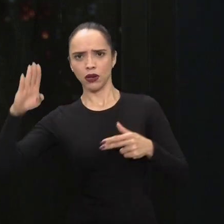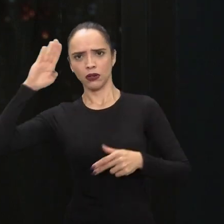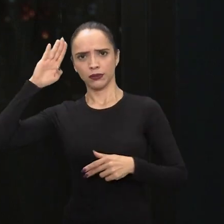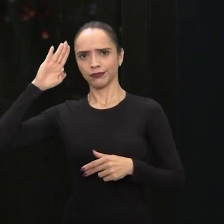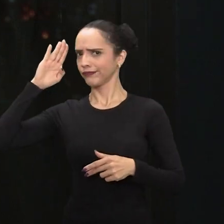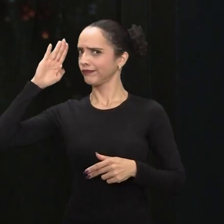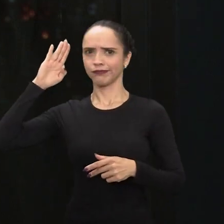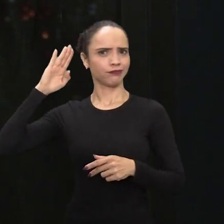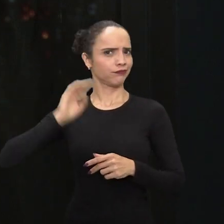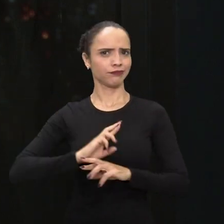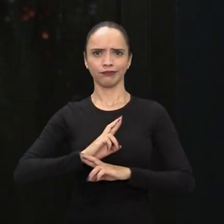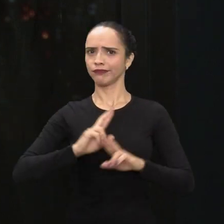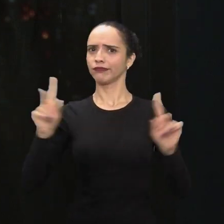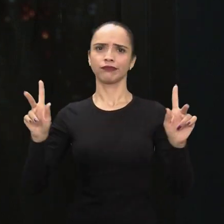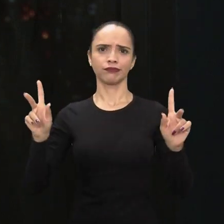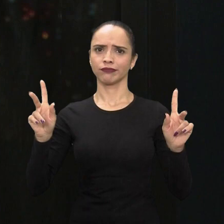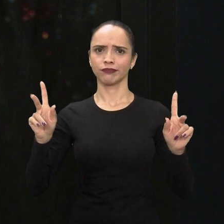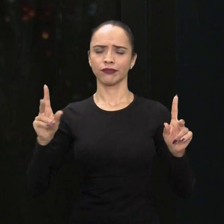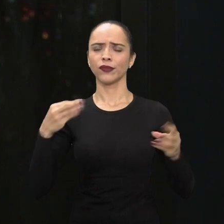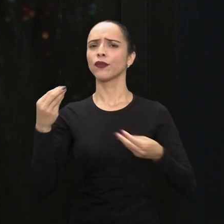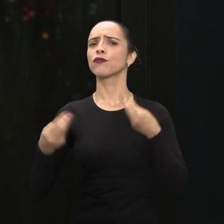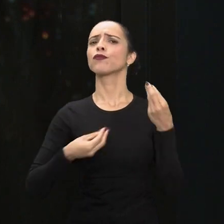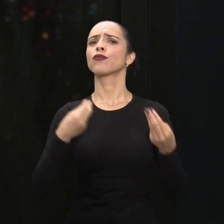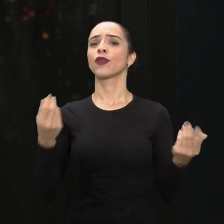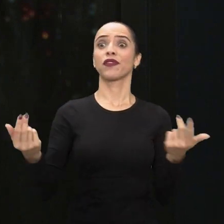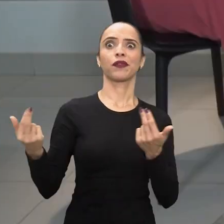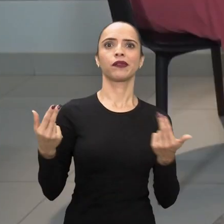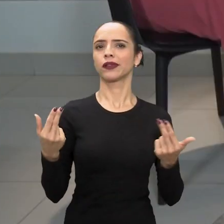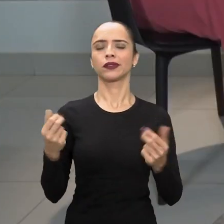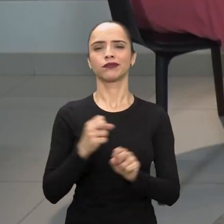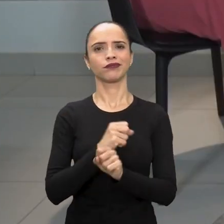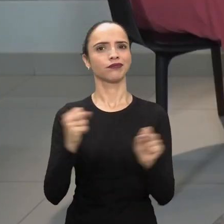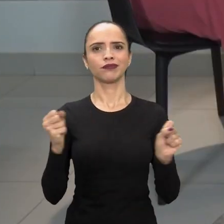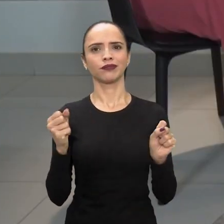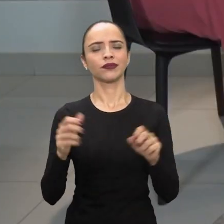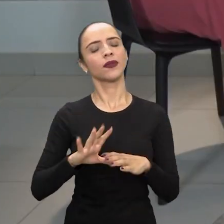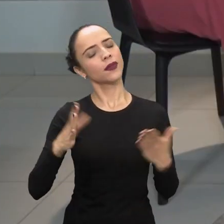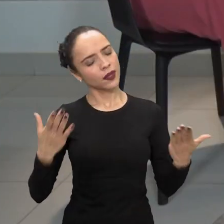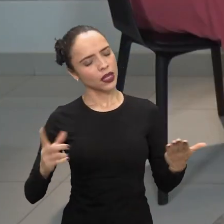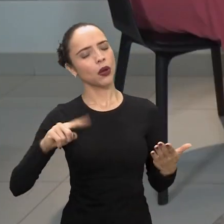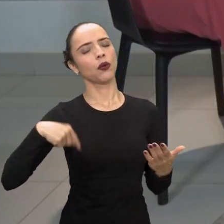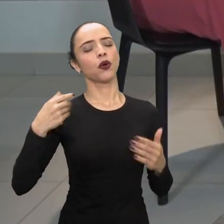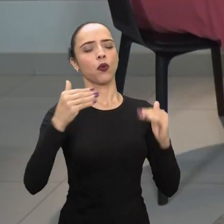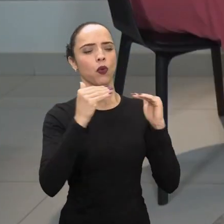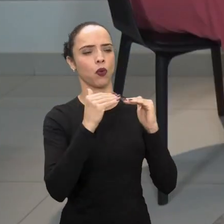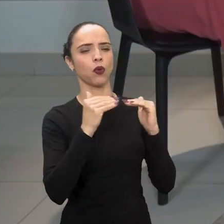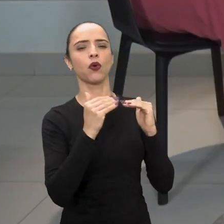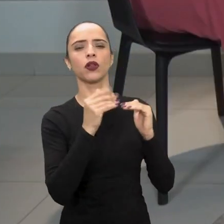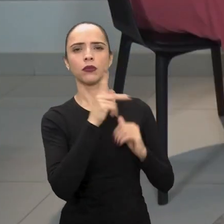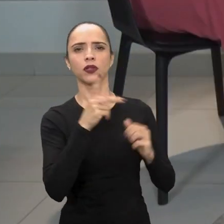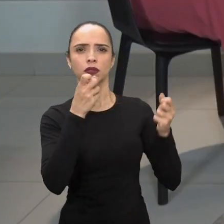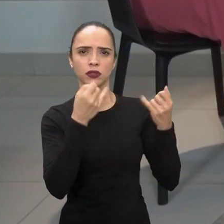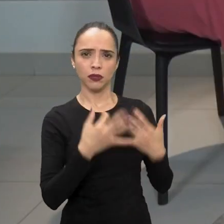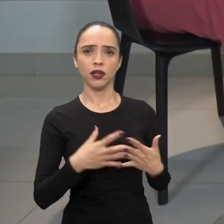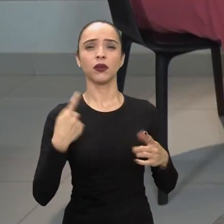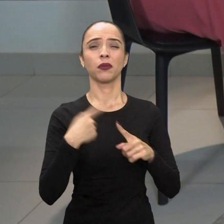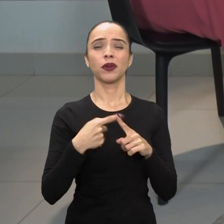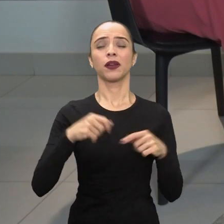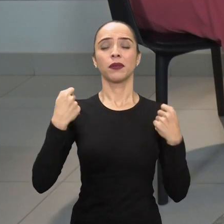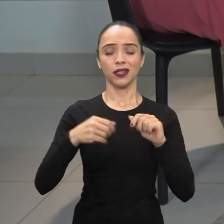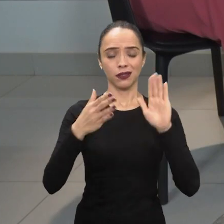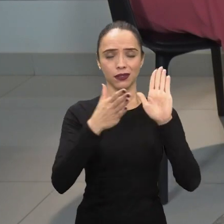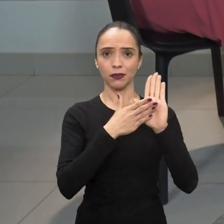como professora Dalva colocou eu concordo que a gente tem que ter um momento do debate a fomentação desse debate essa poderia ser uma política pública